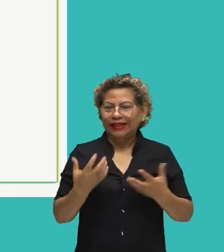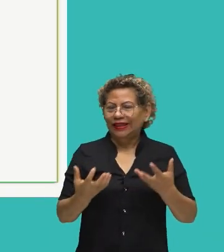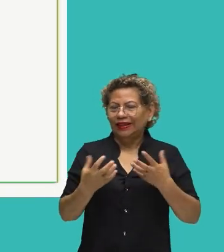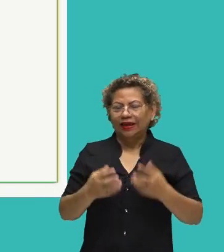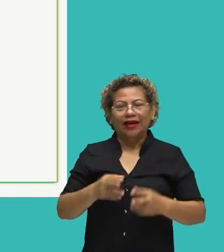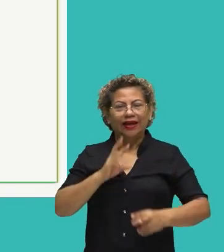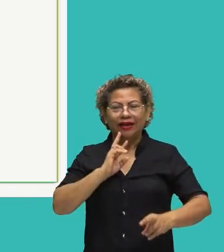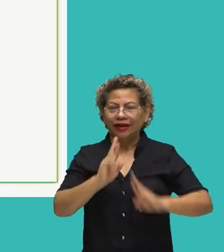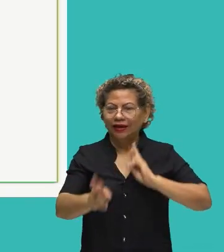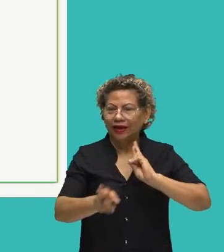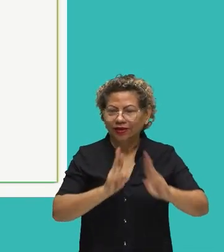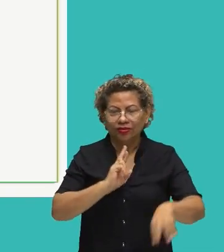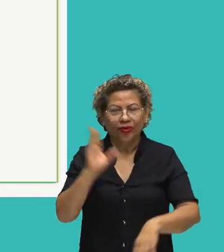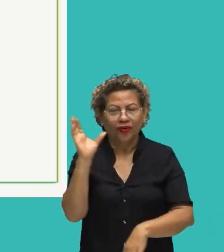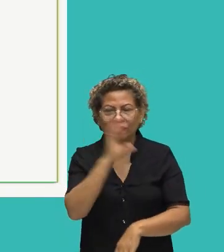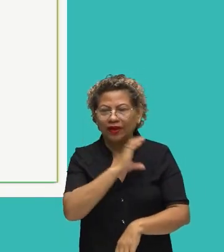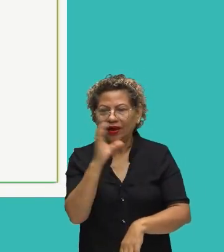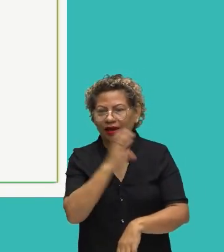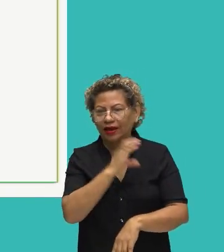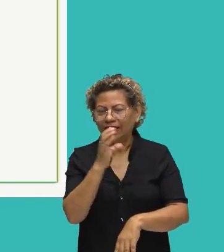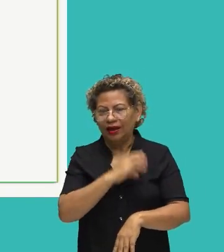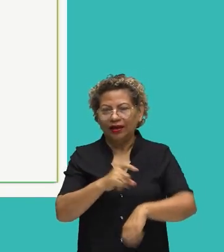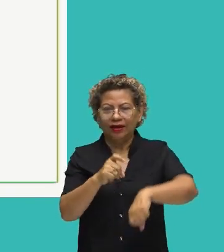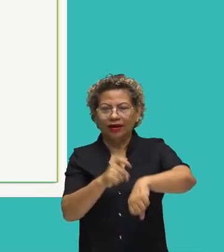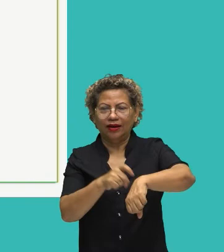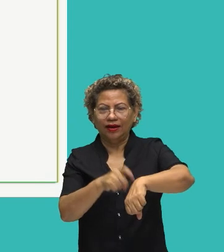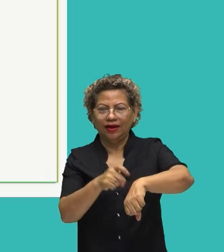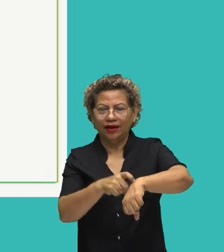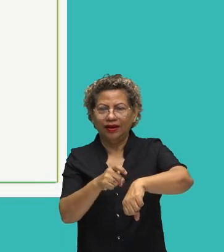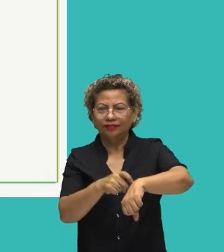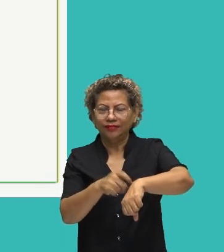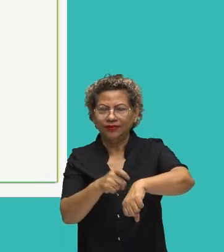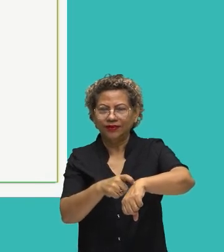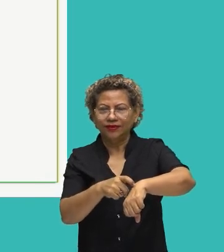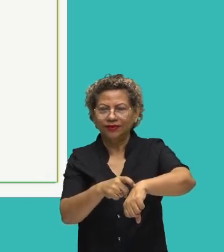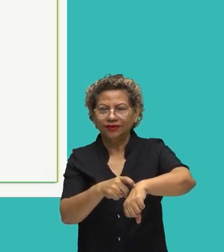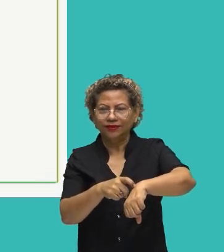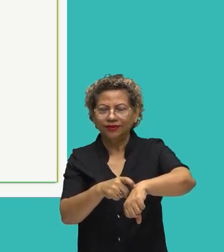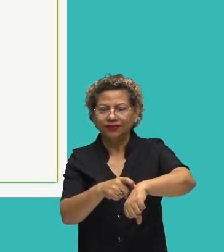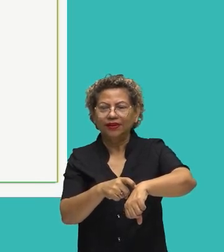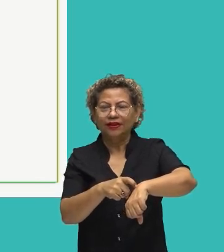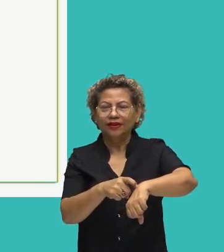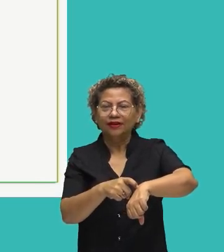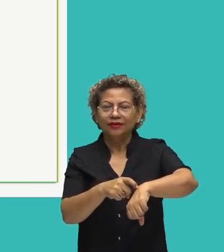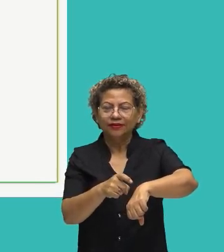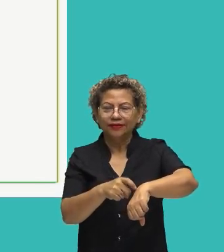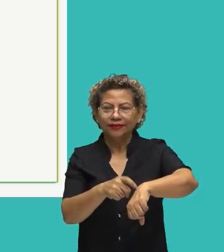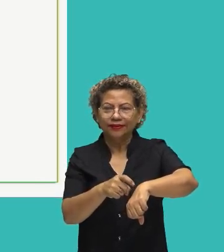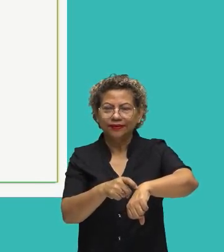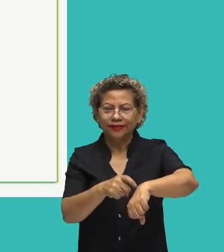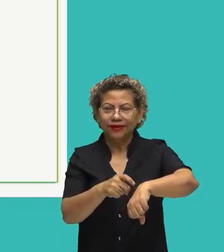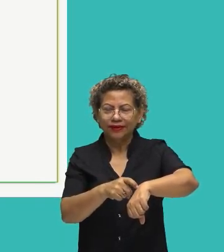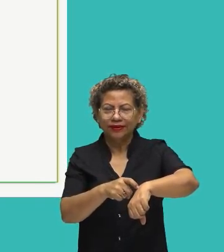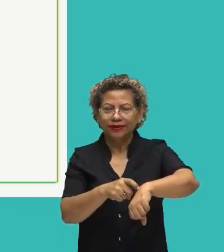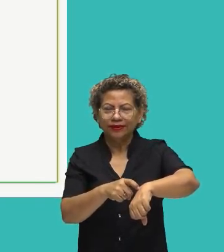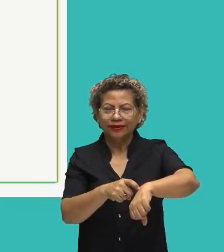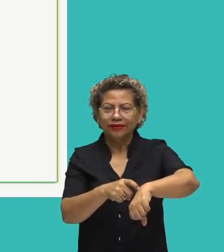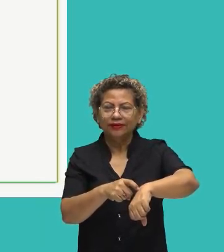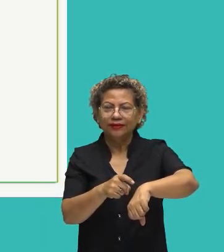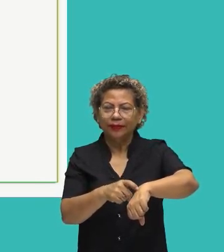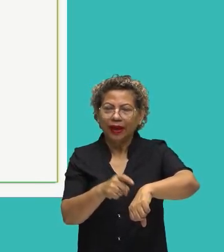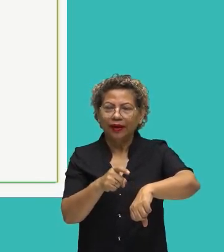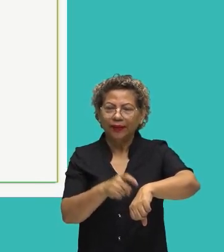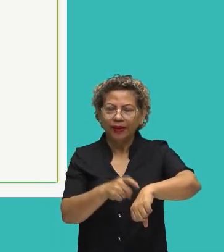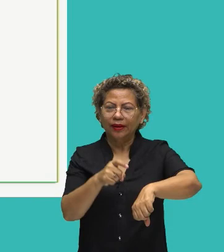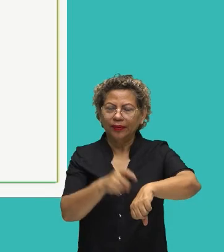de responder rapidinho. Os nossos computadores aqui estão gerando a resposta. Eu consigo ver quem ainda está no jogo, tá bom? E